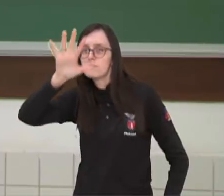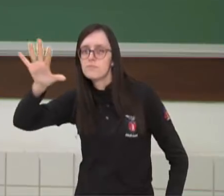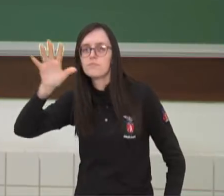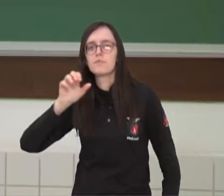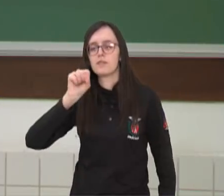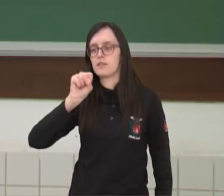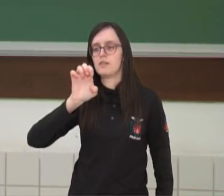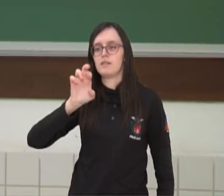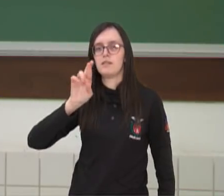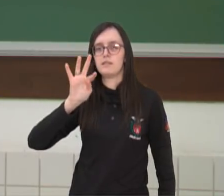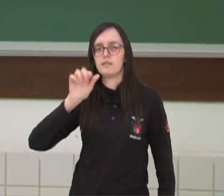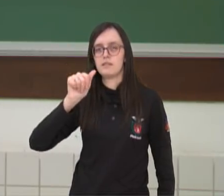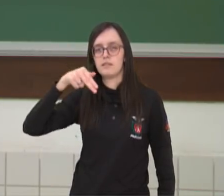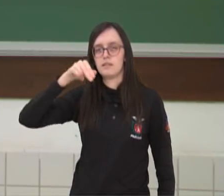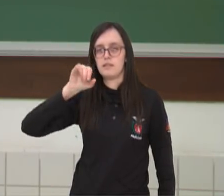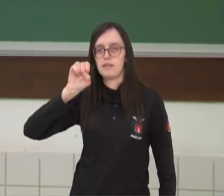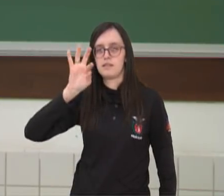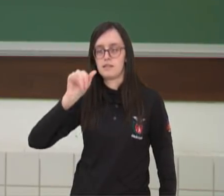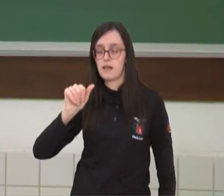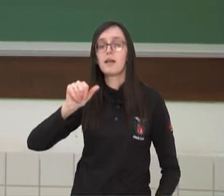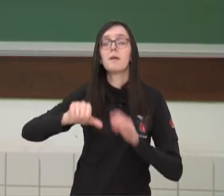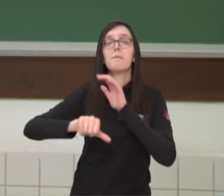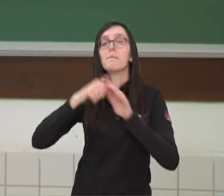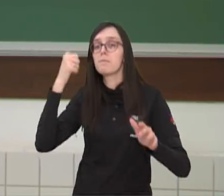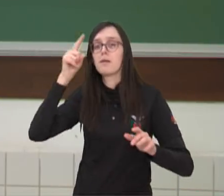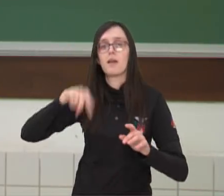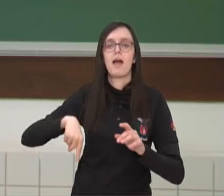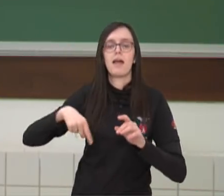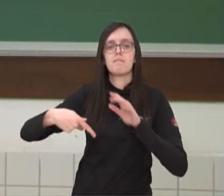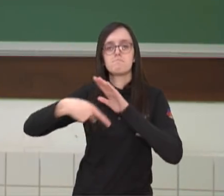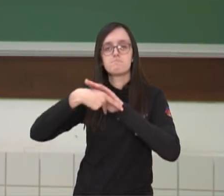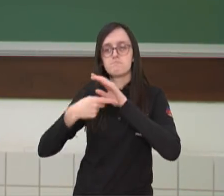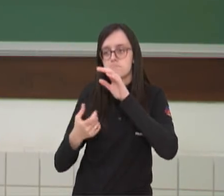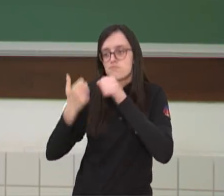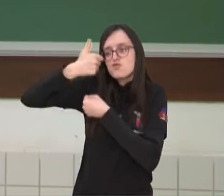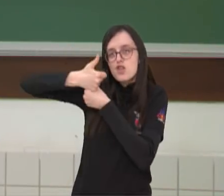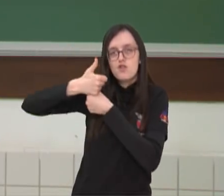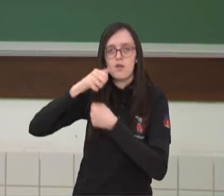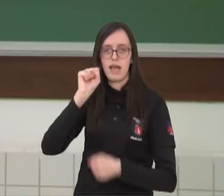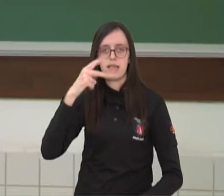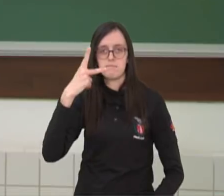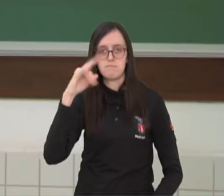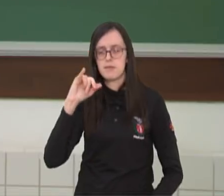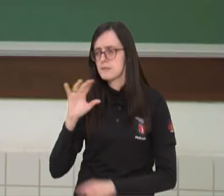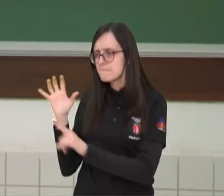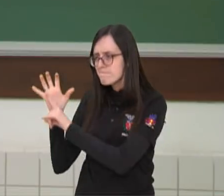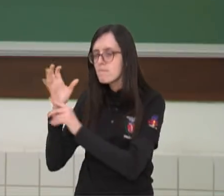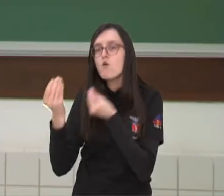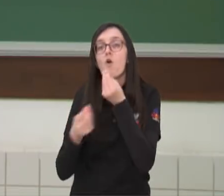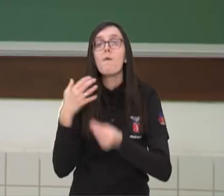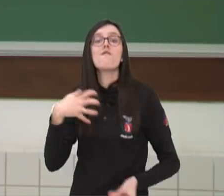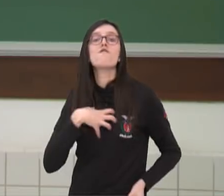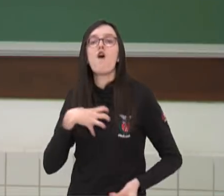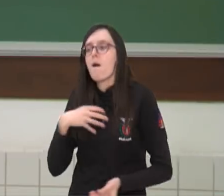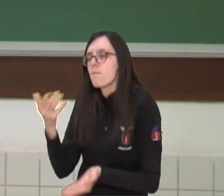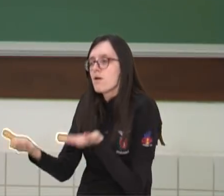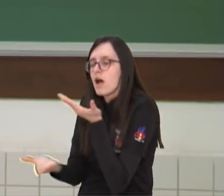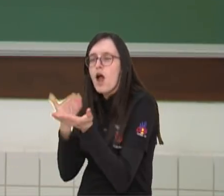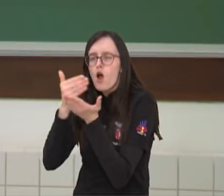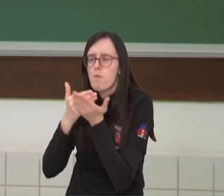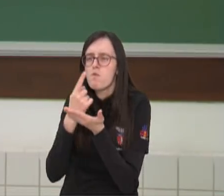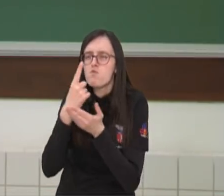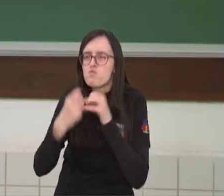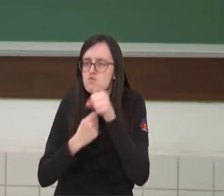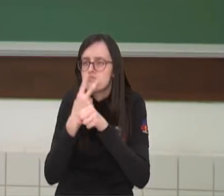o primeiro diretor do SPI e influenciou muito o modo de ação do SPI nos primeiros